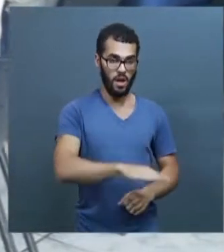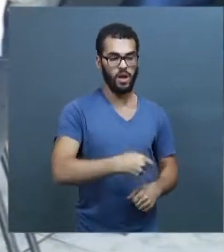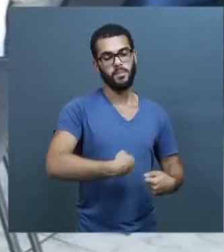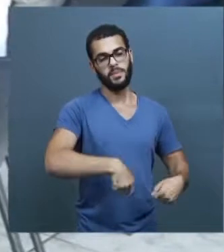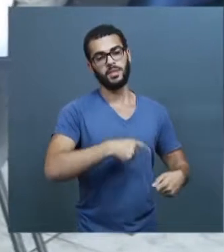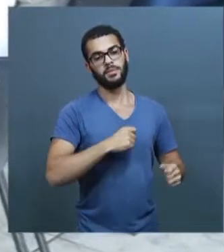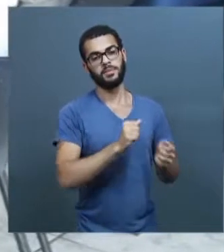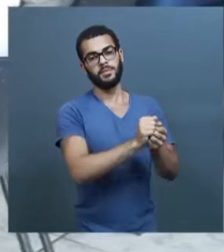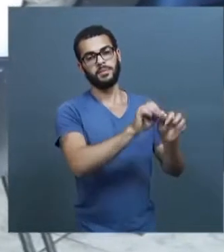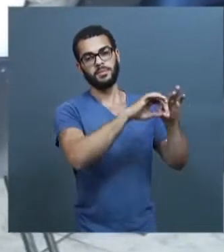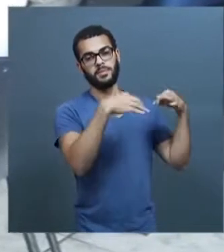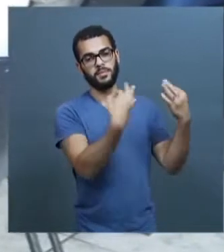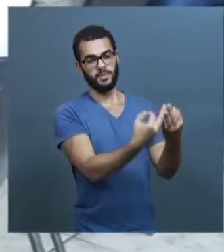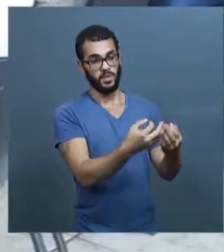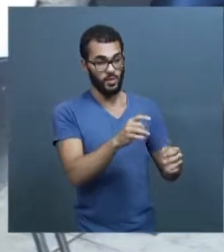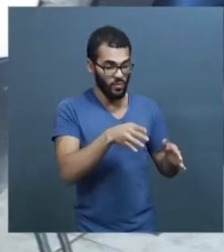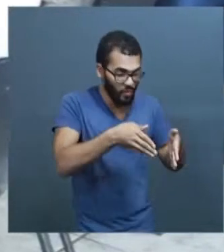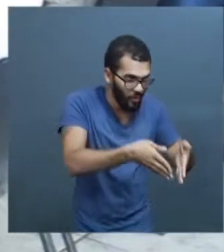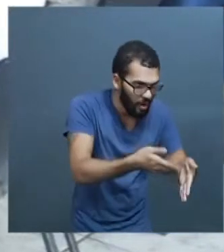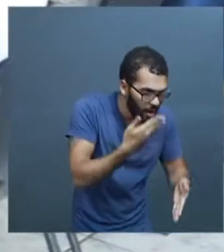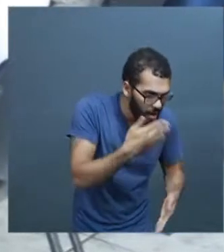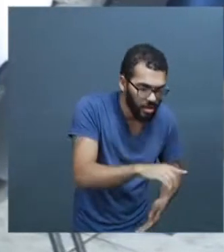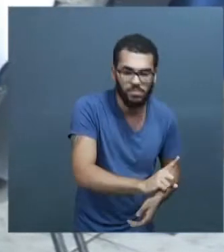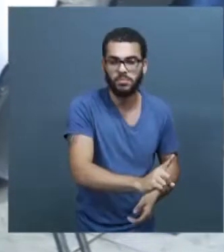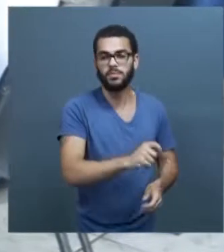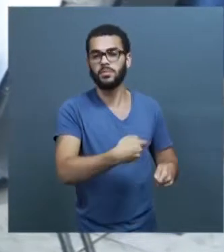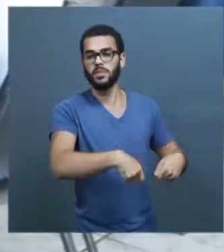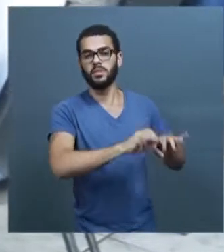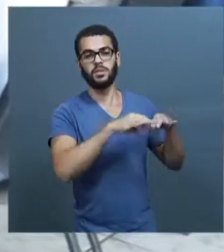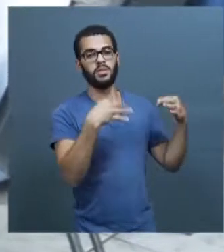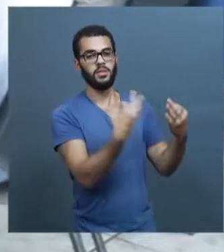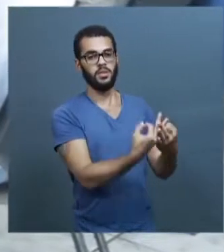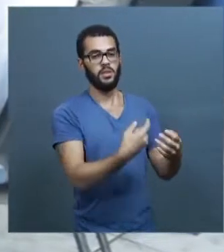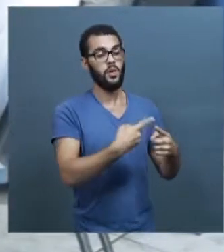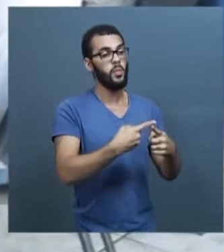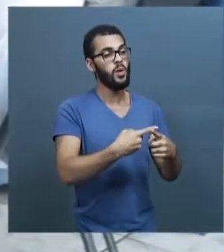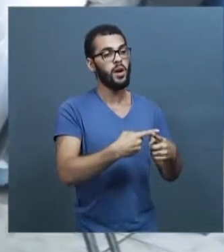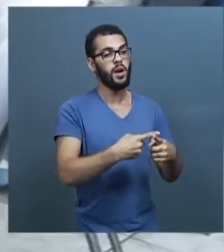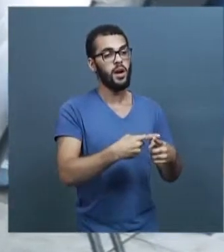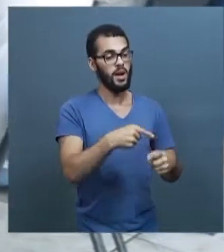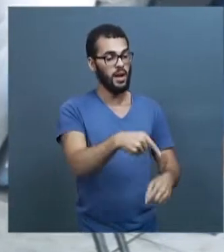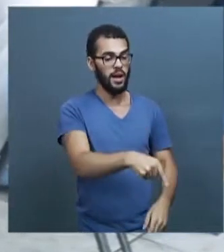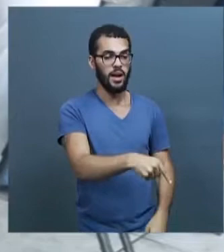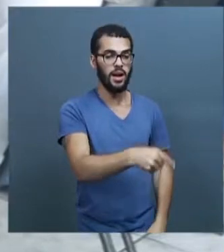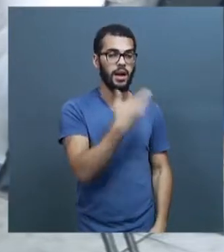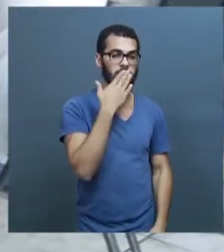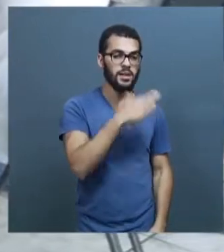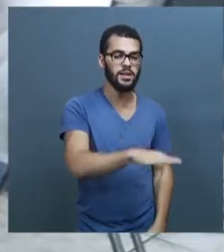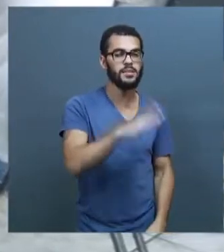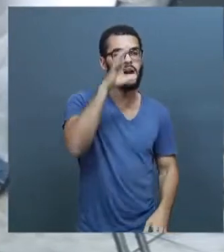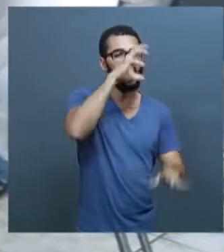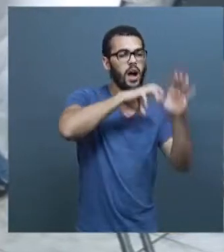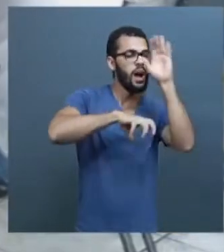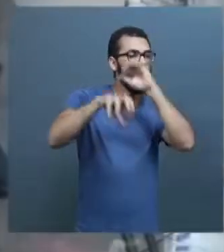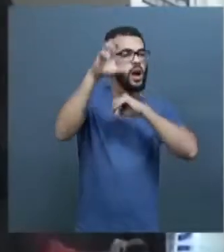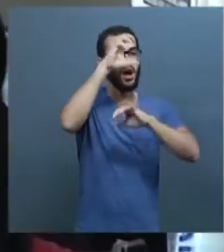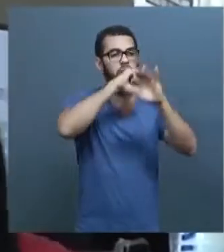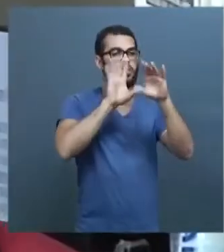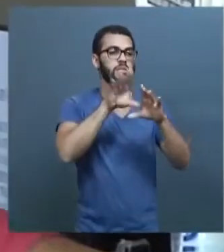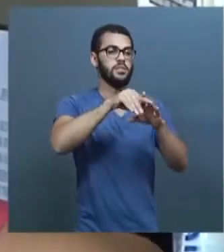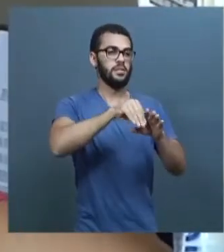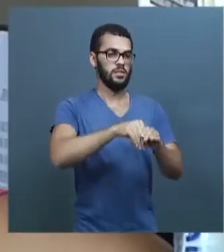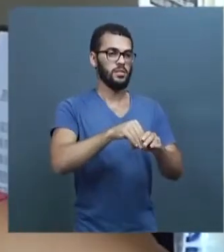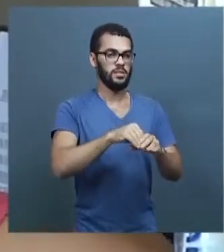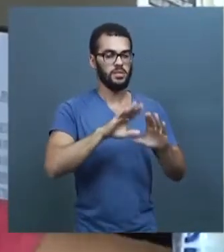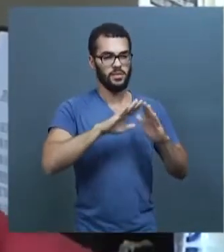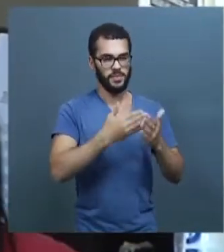familiar, não só a criança, mas a sua família, porque querendo ou não, a criança aprende a se alimentar dentro de casa, né, os pais que ensinam.